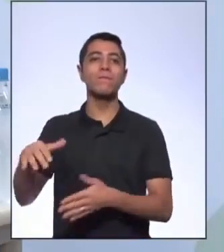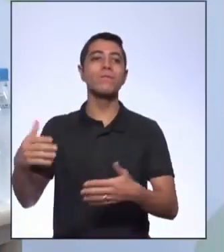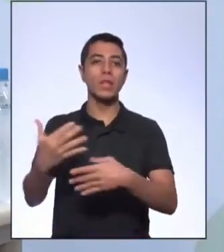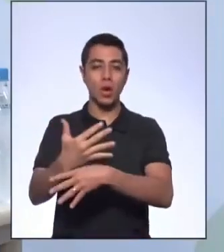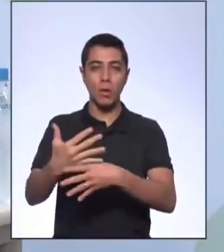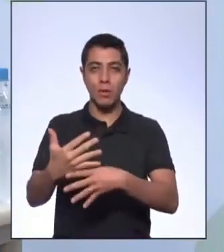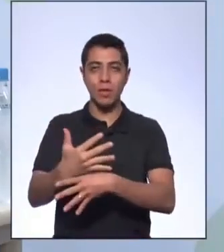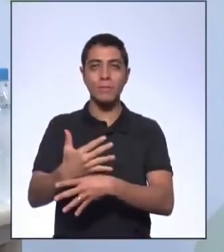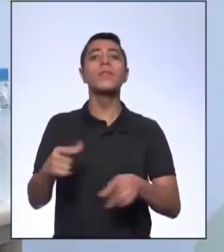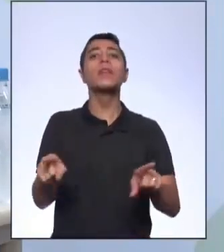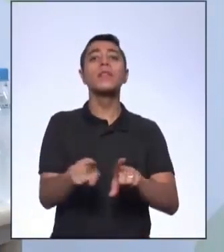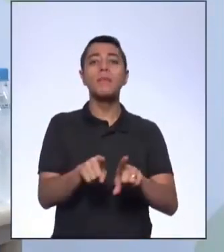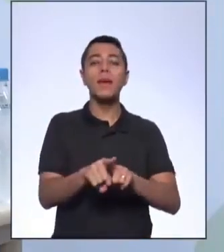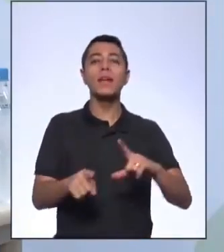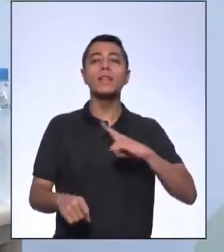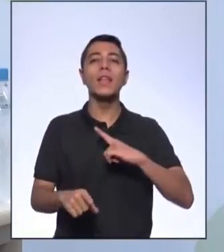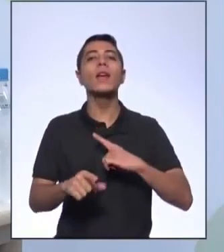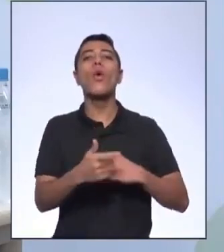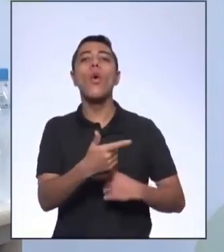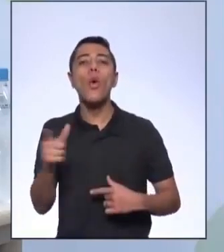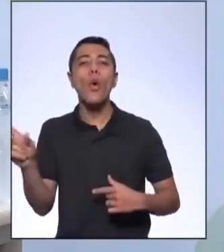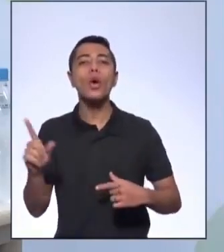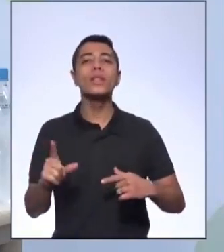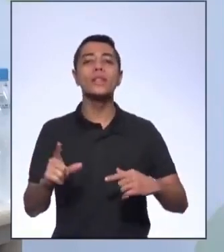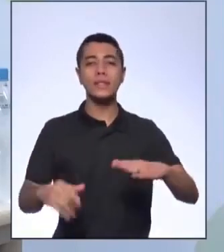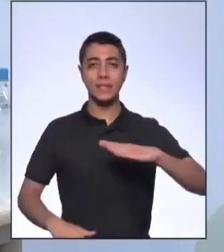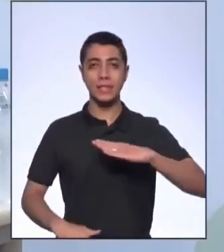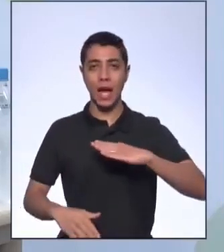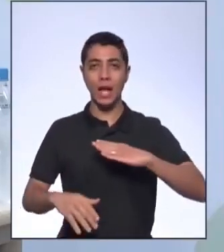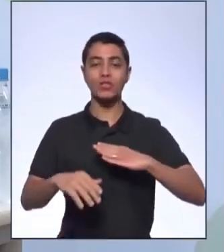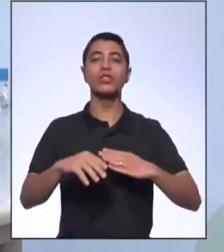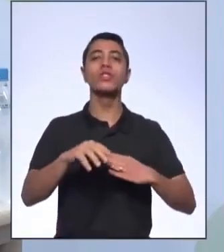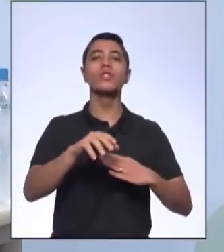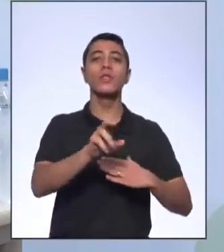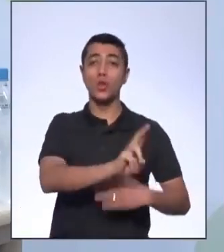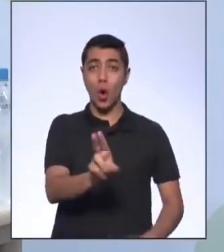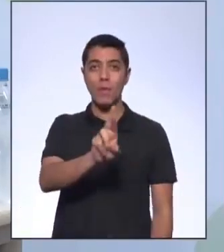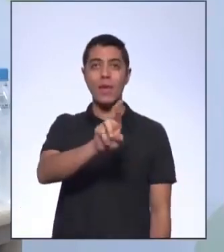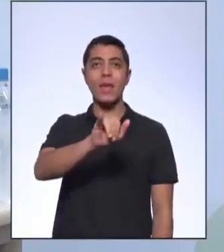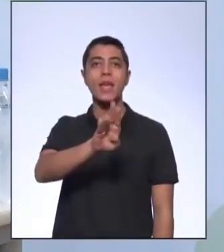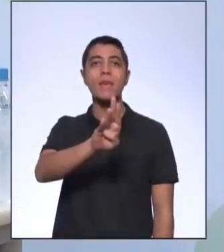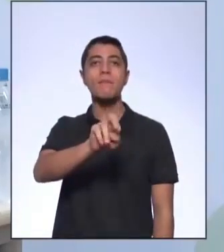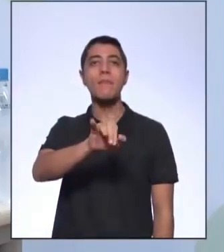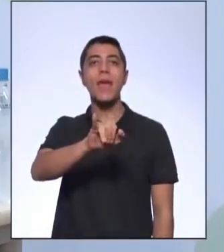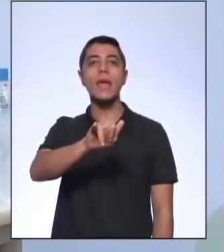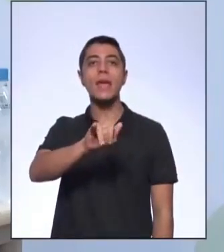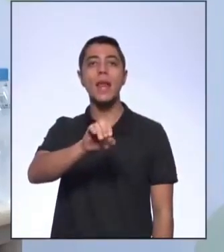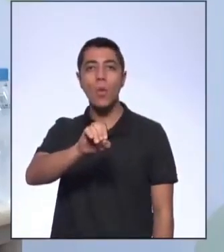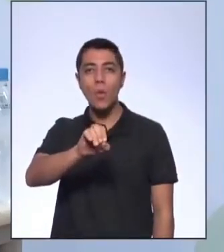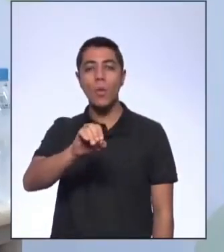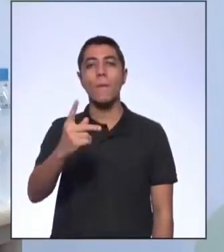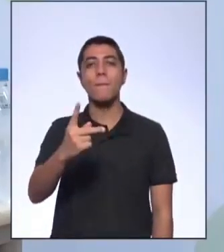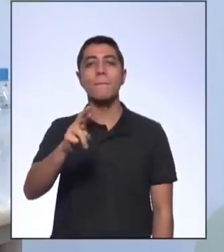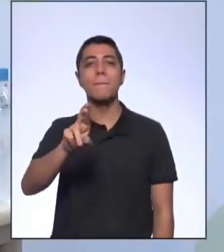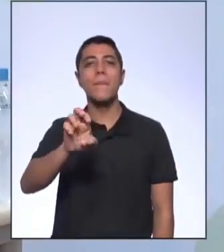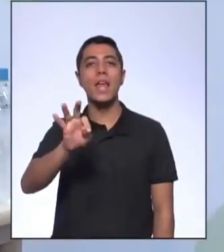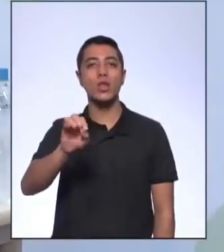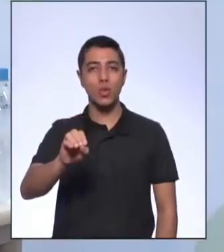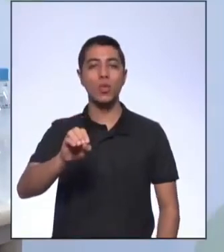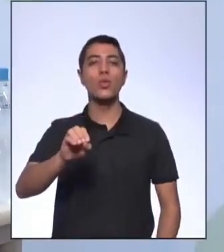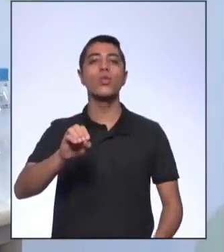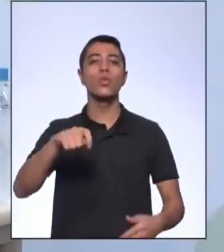falar Ah então O entorno do Ribeirão Preto é uma cidade importante é tanto ela assim economicamente e tem